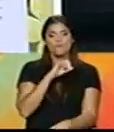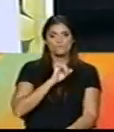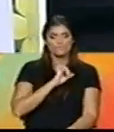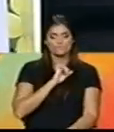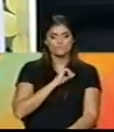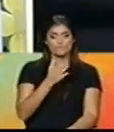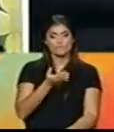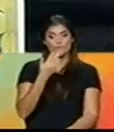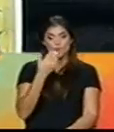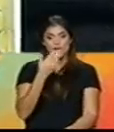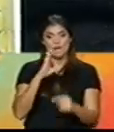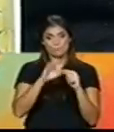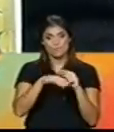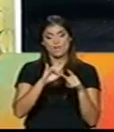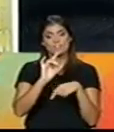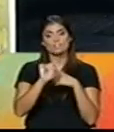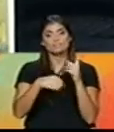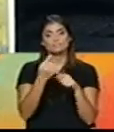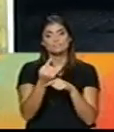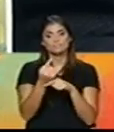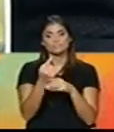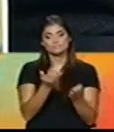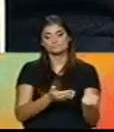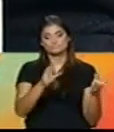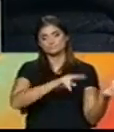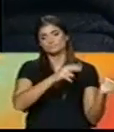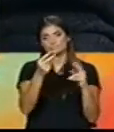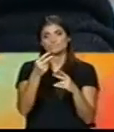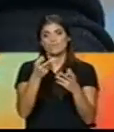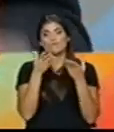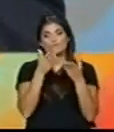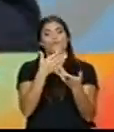tirava a broa e depois me colocava dentro do rasquido do forno de lenha.